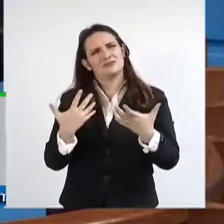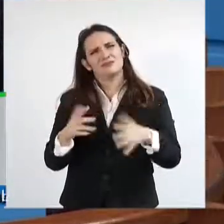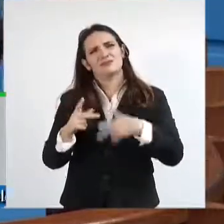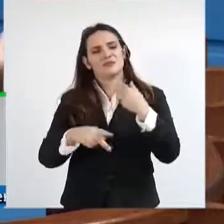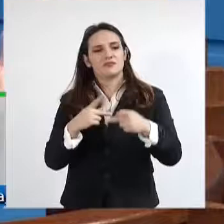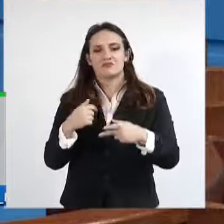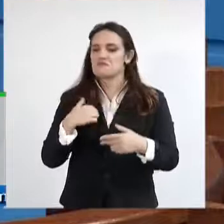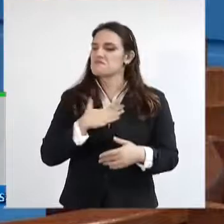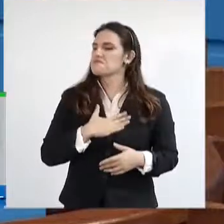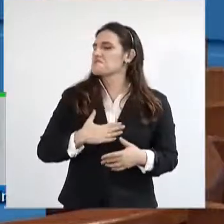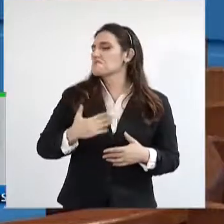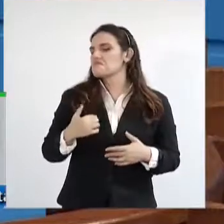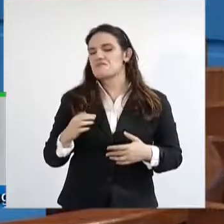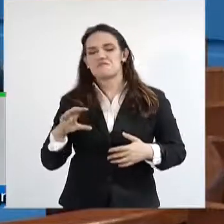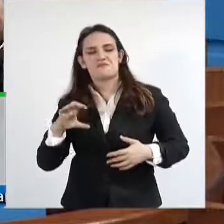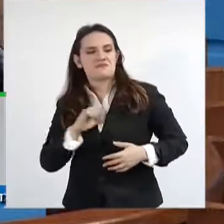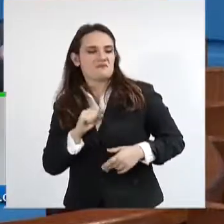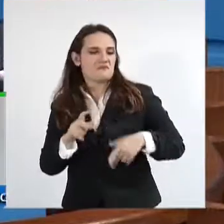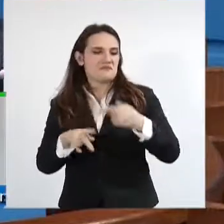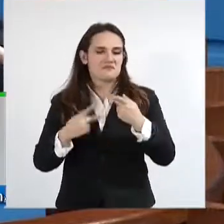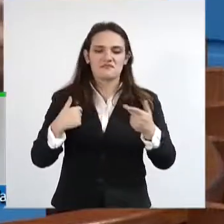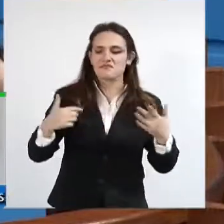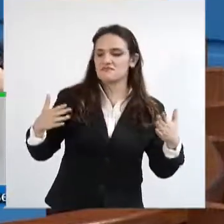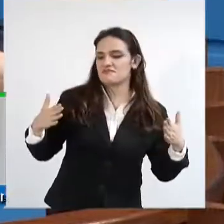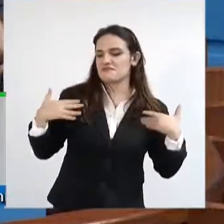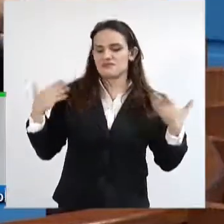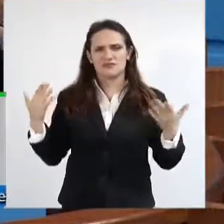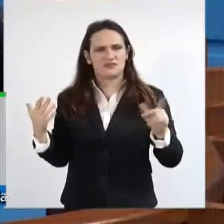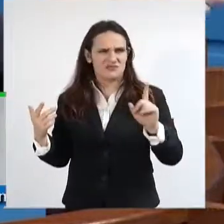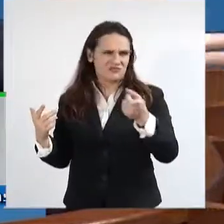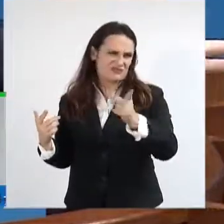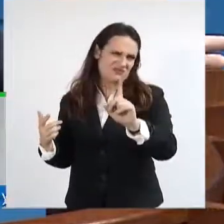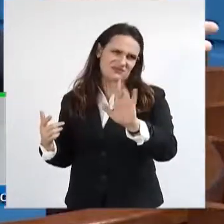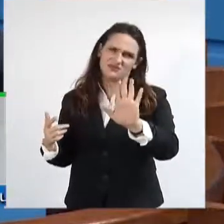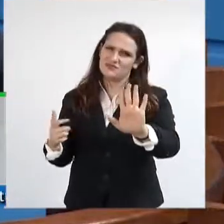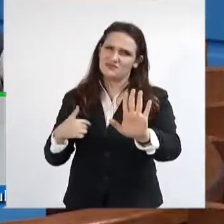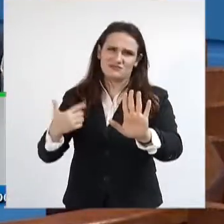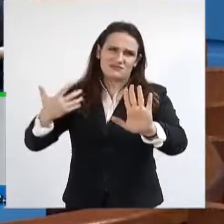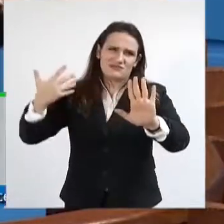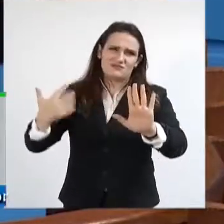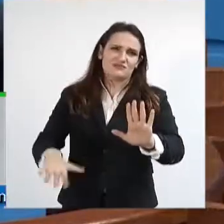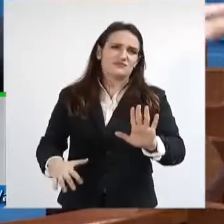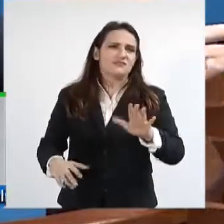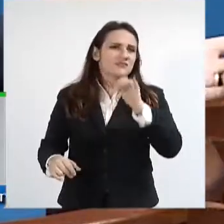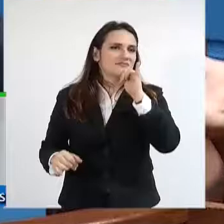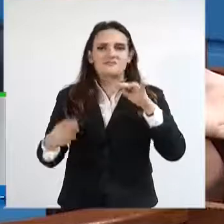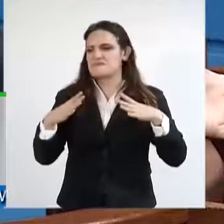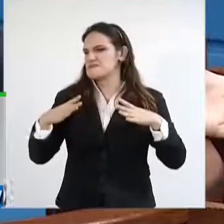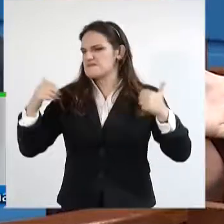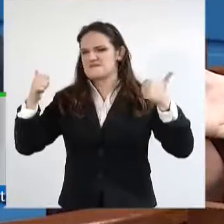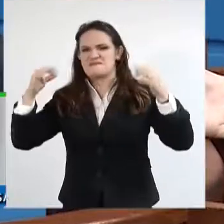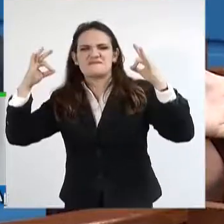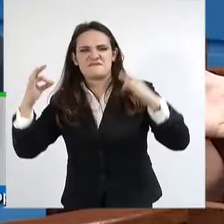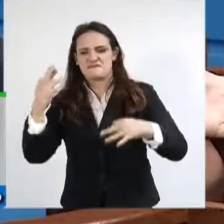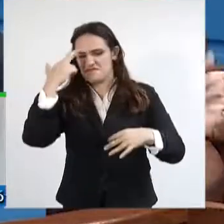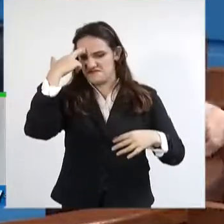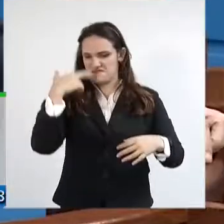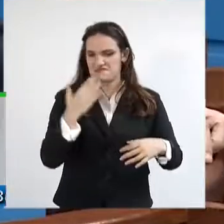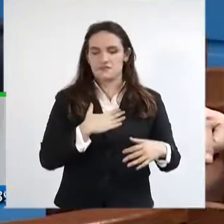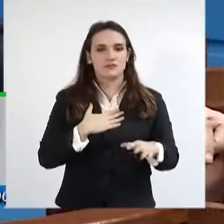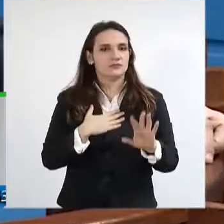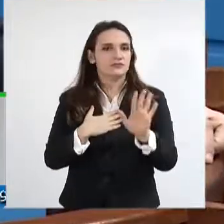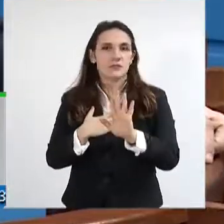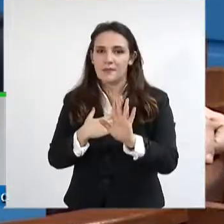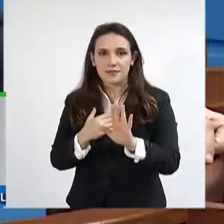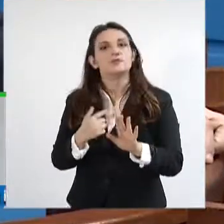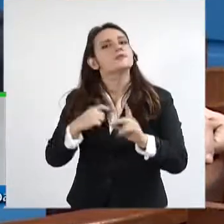com satisfação, com alegria, não estou falando nada aqui comemorando, não. Eu estou falando